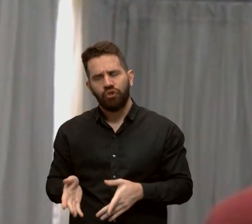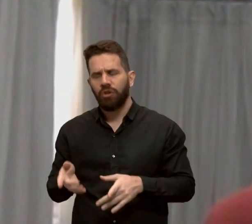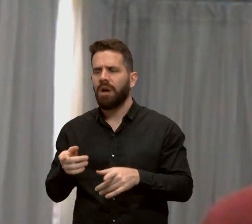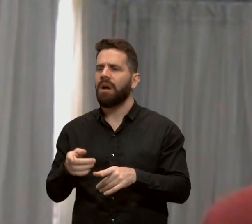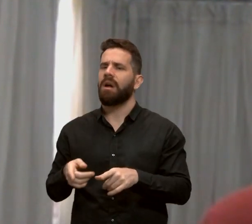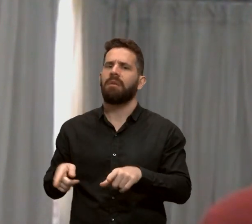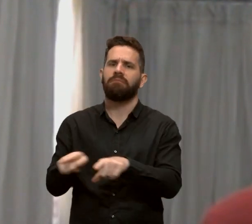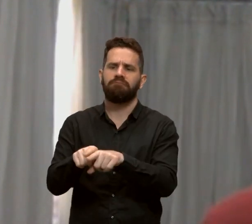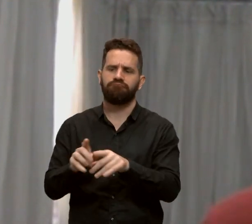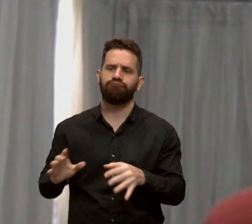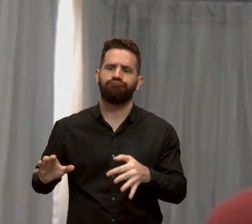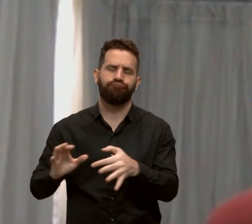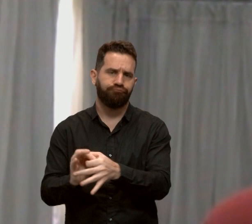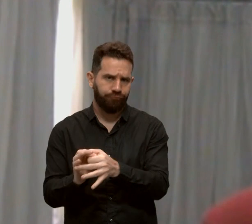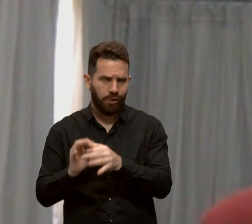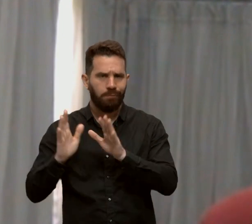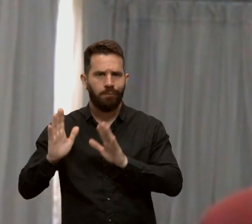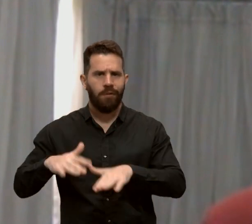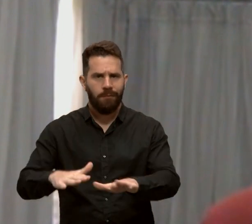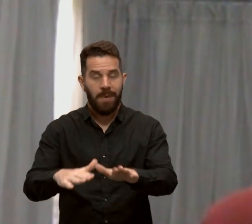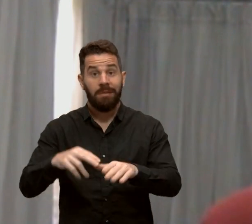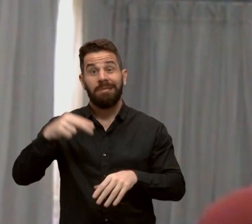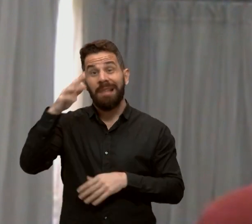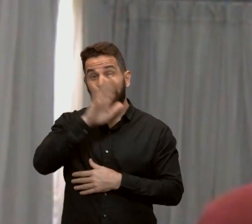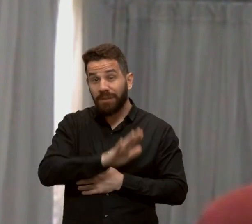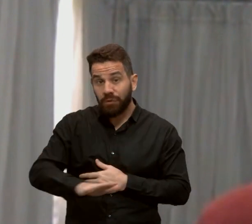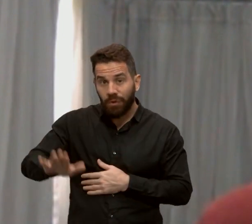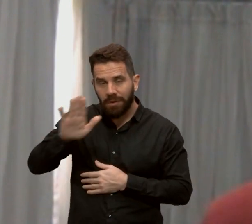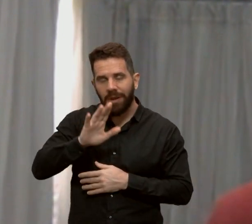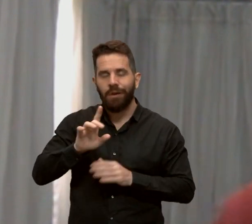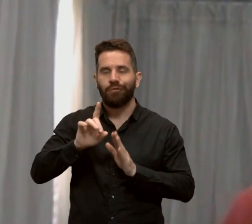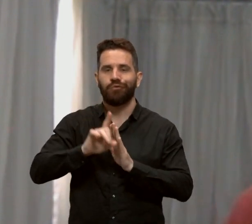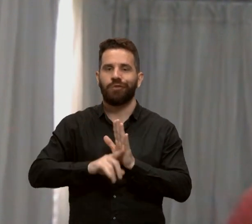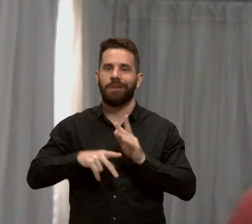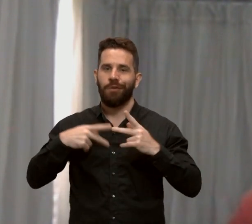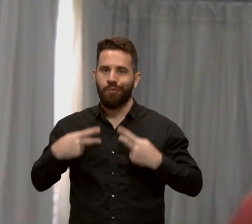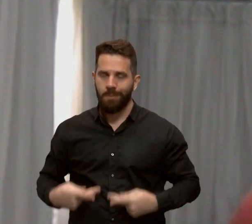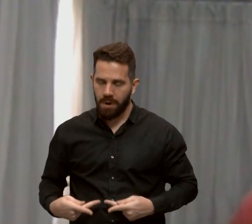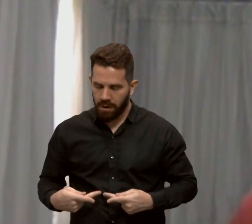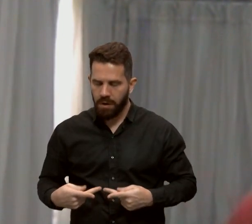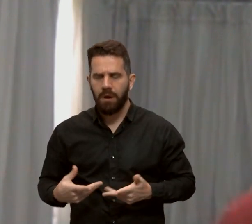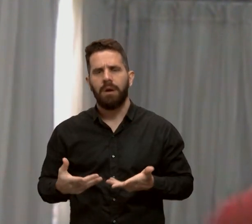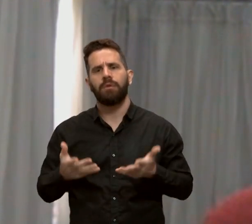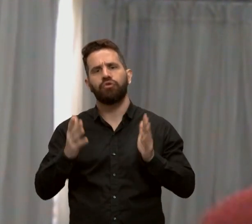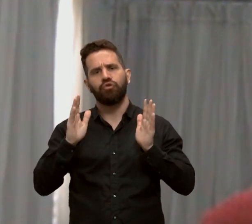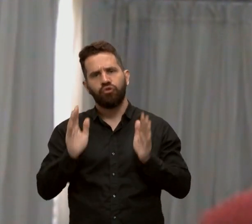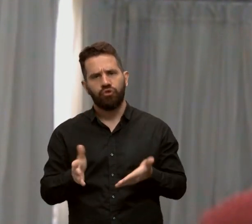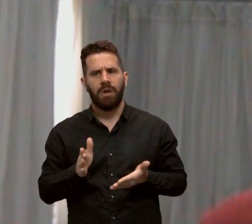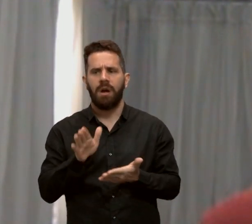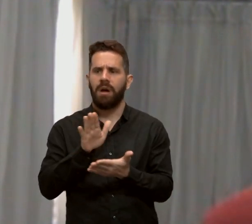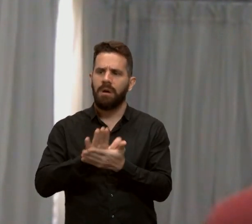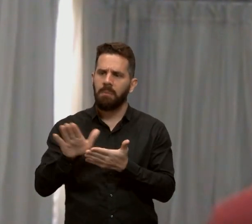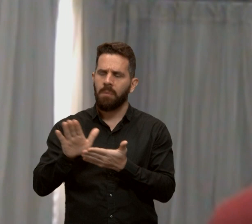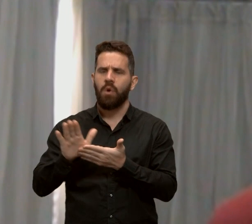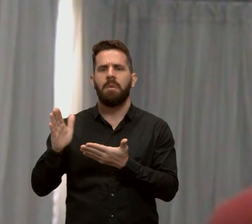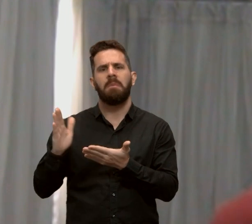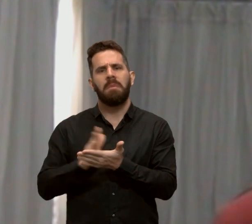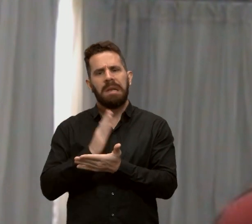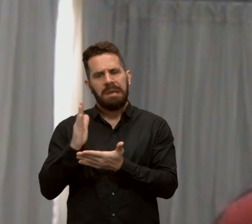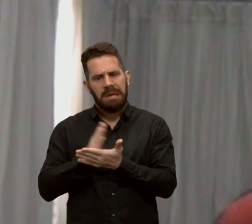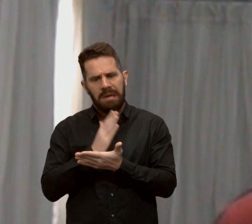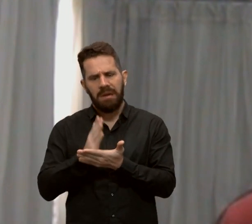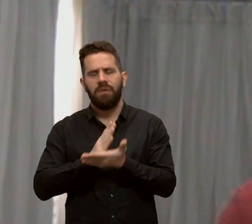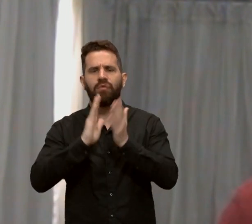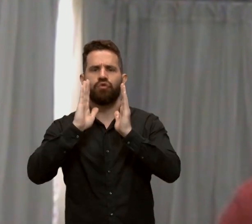Humanos há muito tempo, a gente tem livros publicados juntos, a